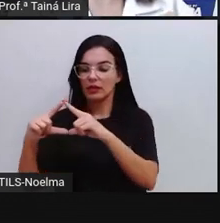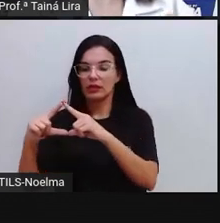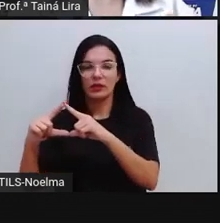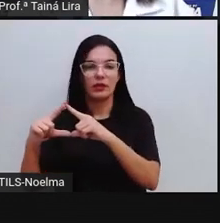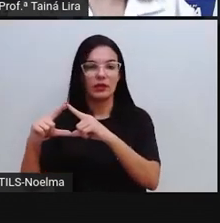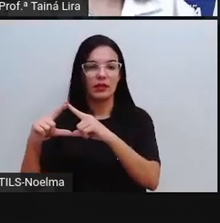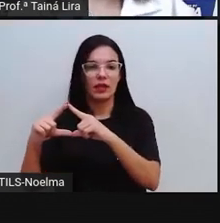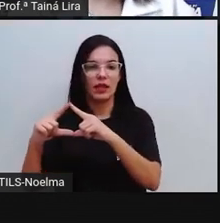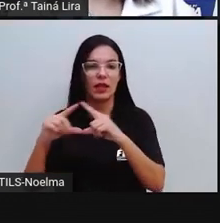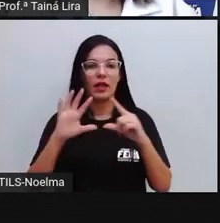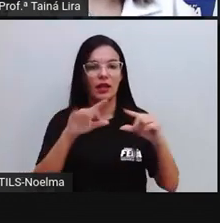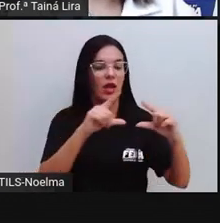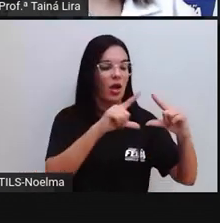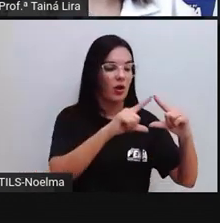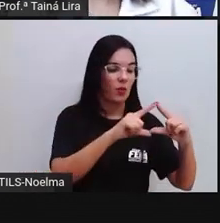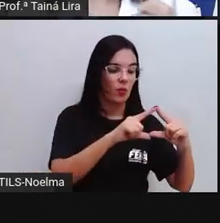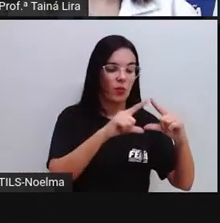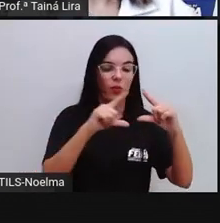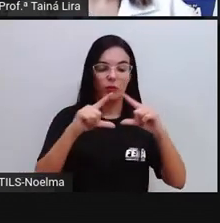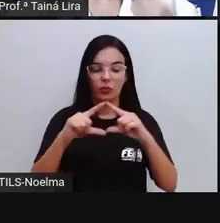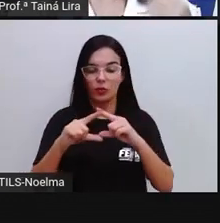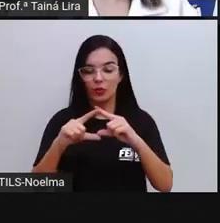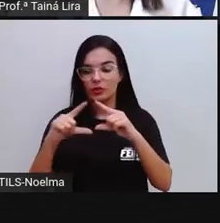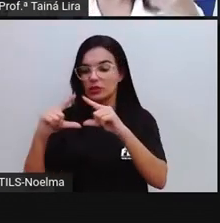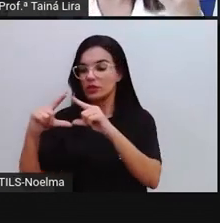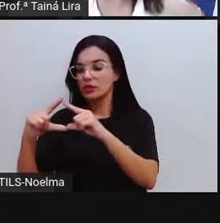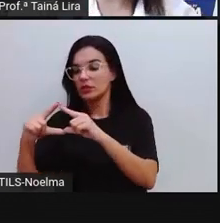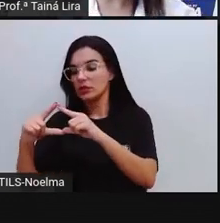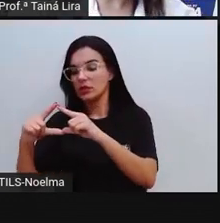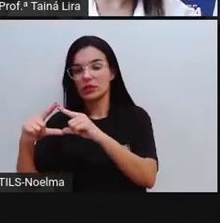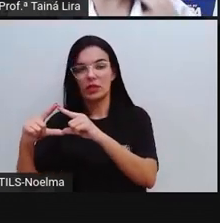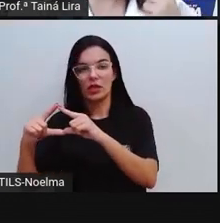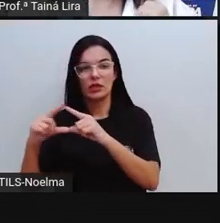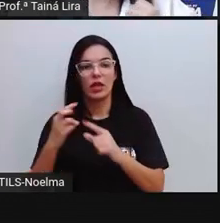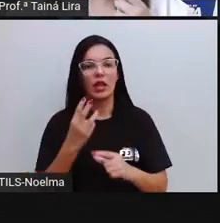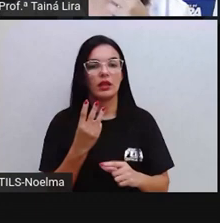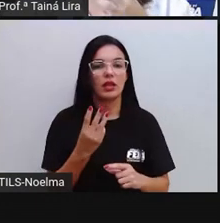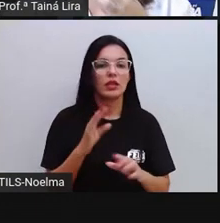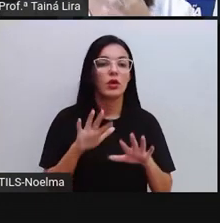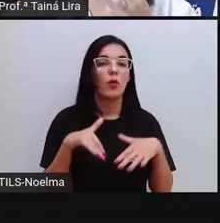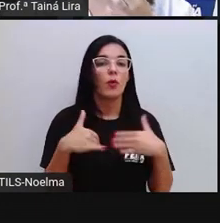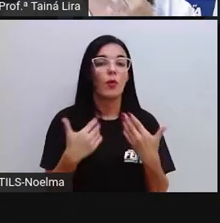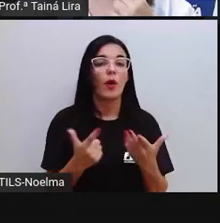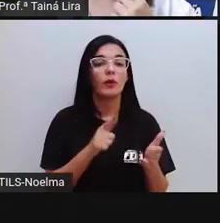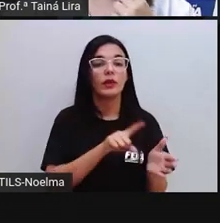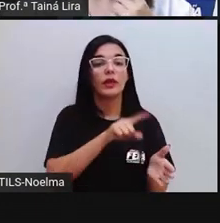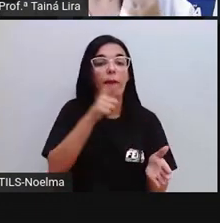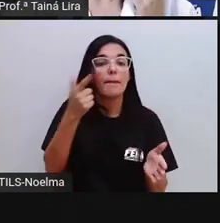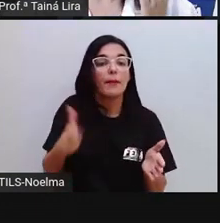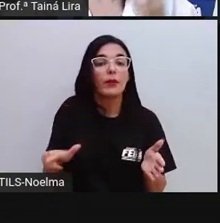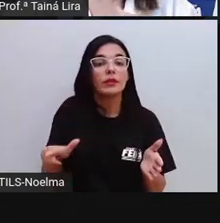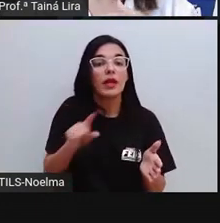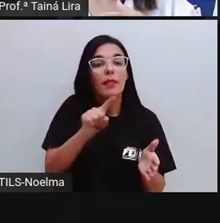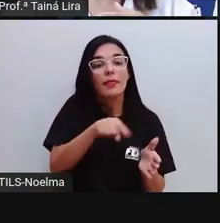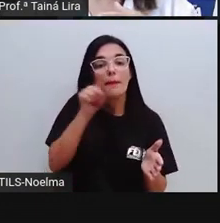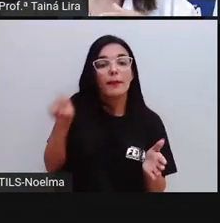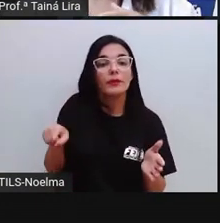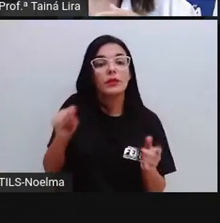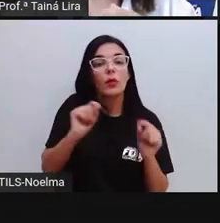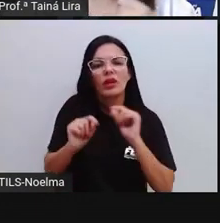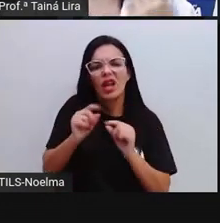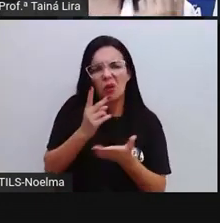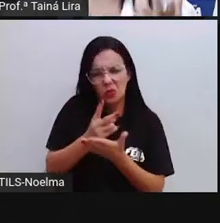Eita, palavrinha difícil, né, segundo ano? Ó, desses três triângulos, o que é que o segundo ano acha? Eu continuo